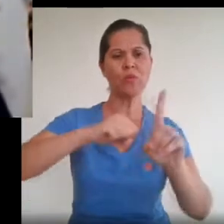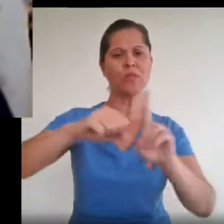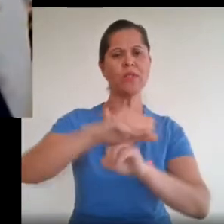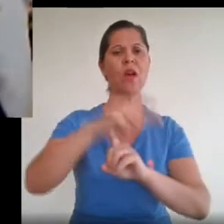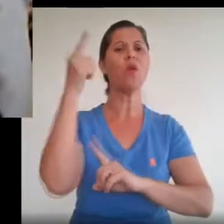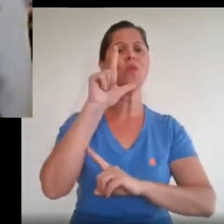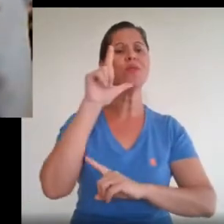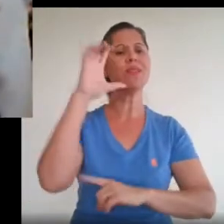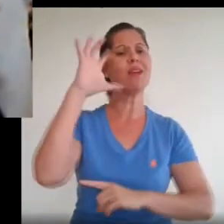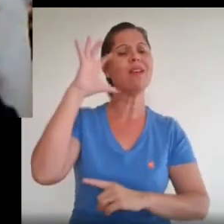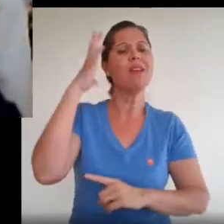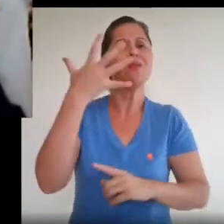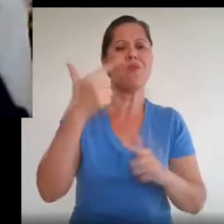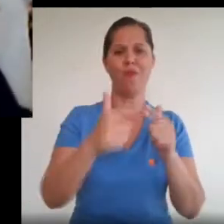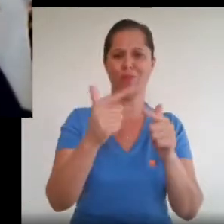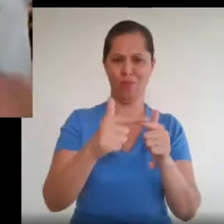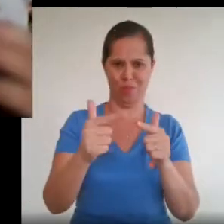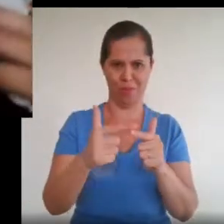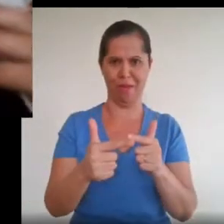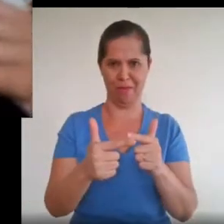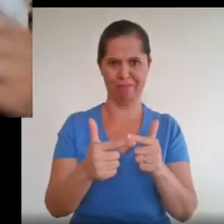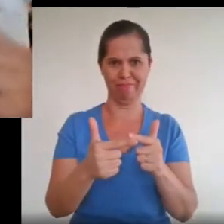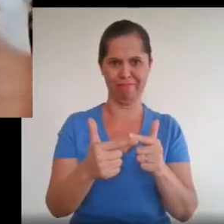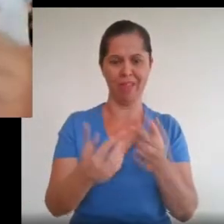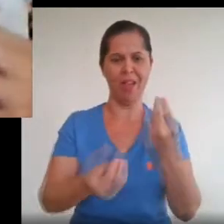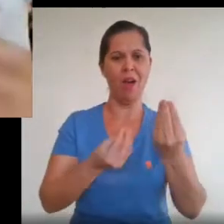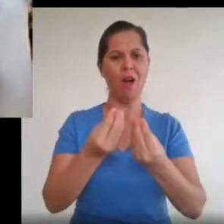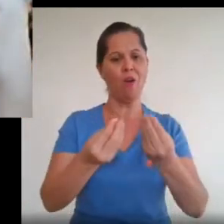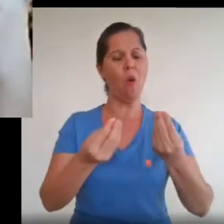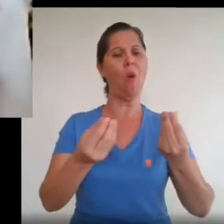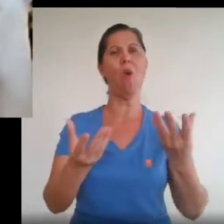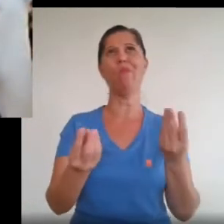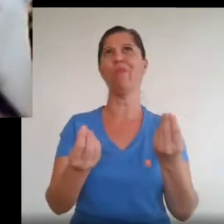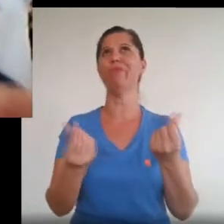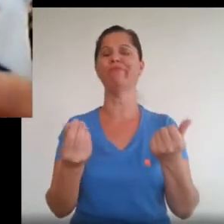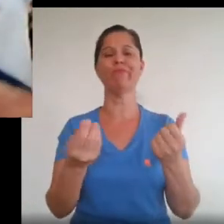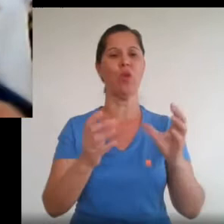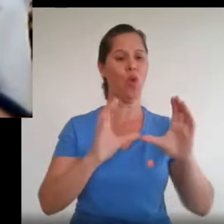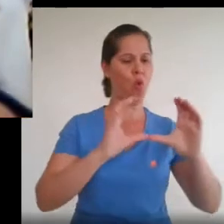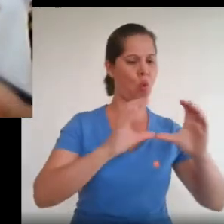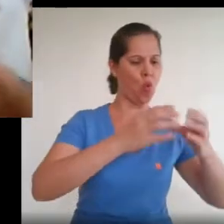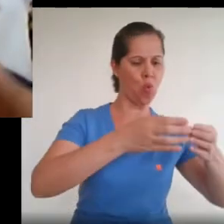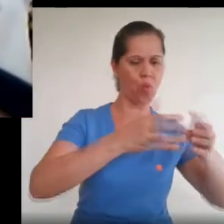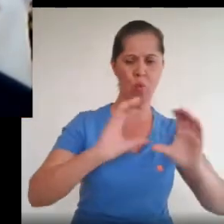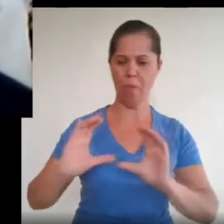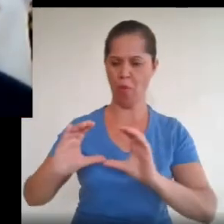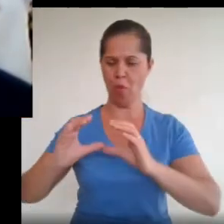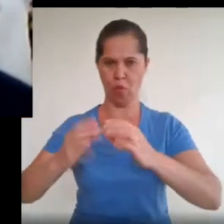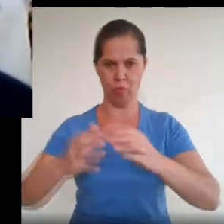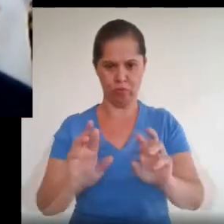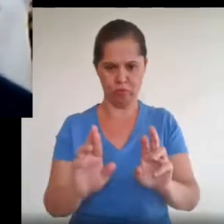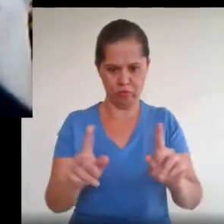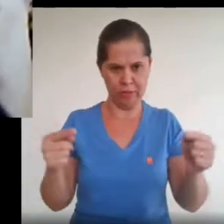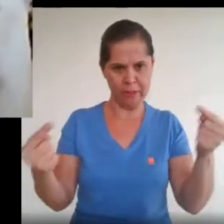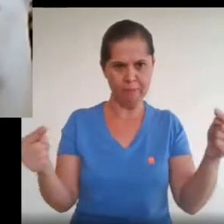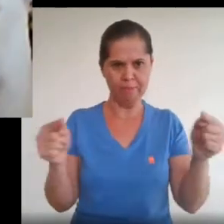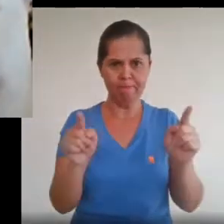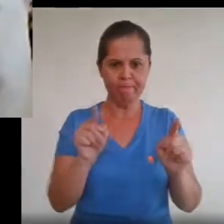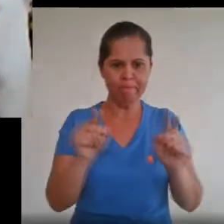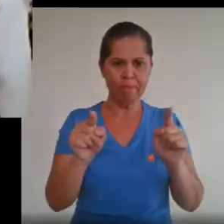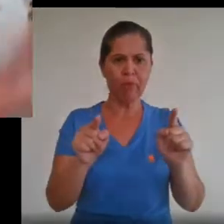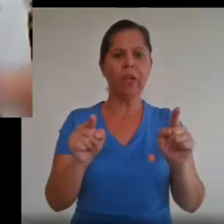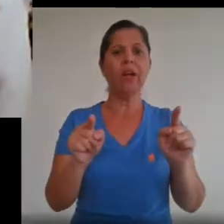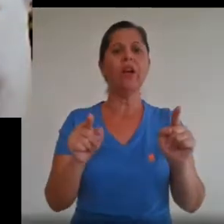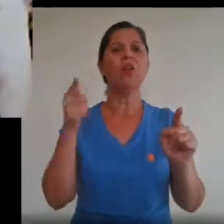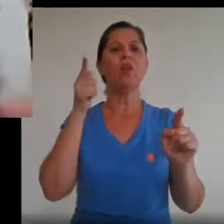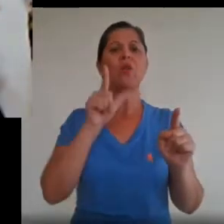virando, de como, entre um grupo e outro,